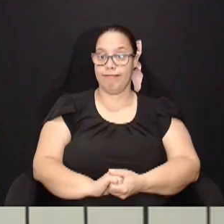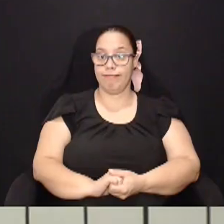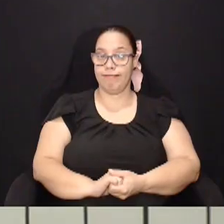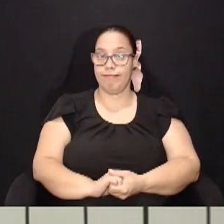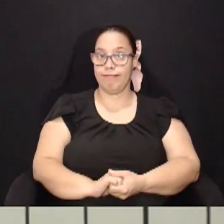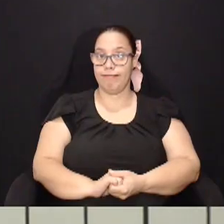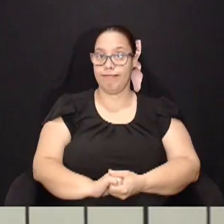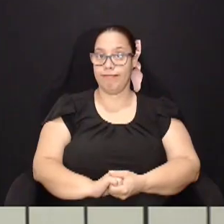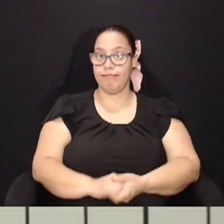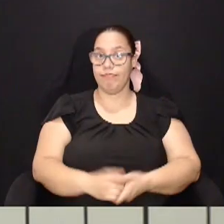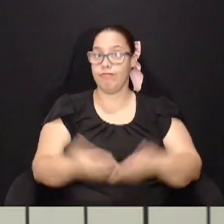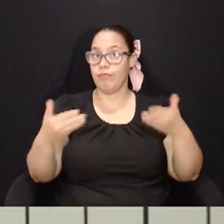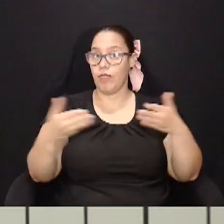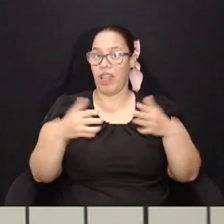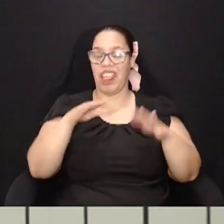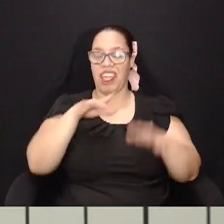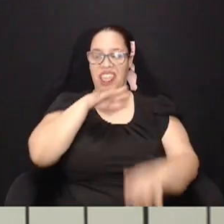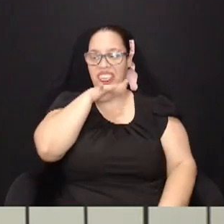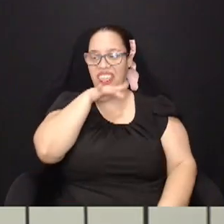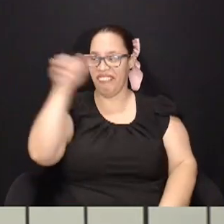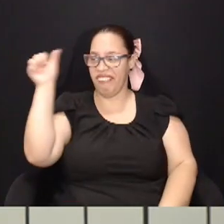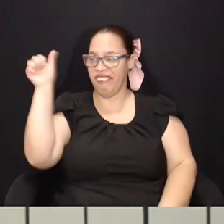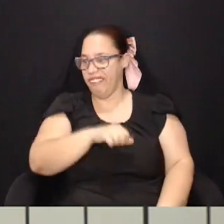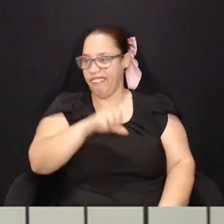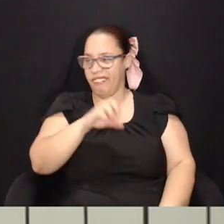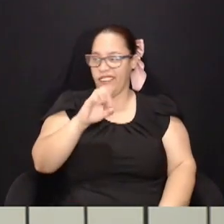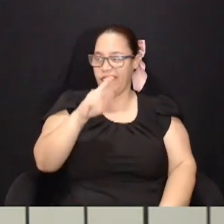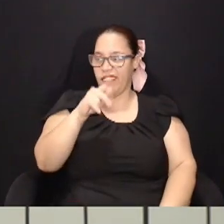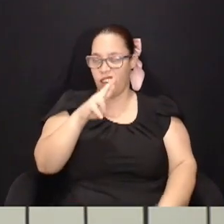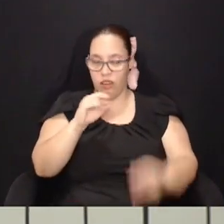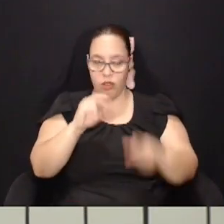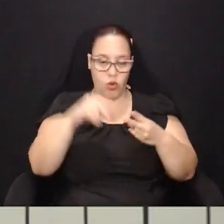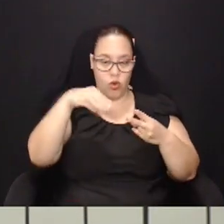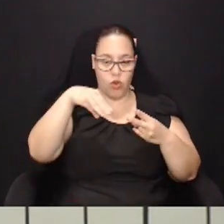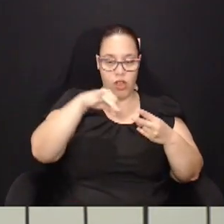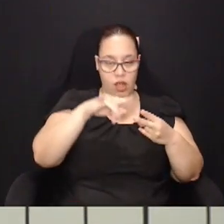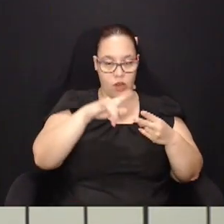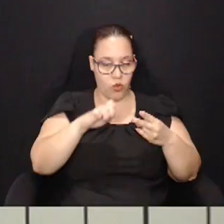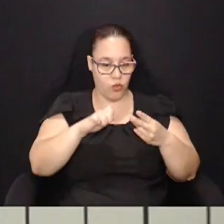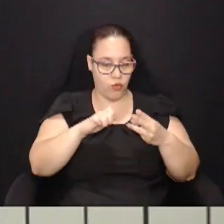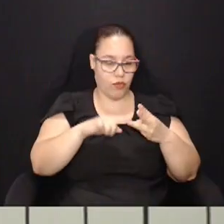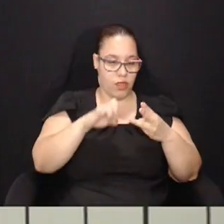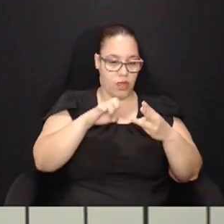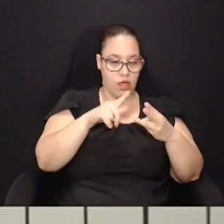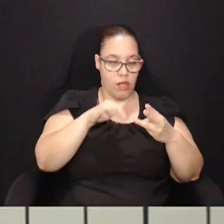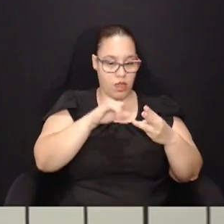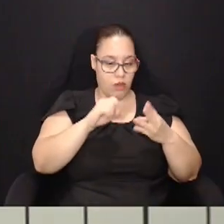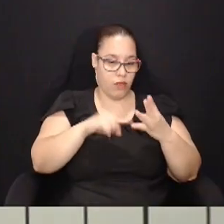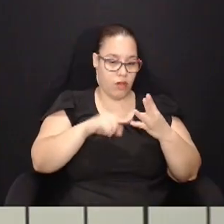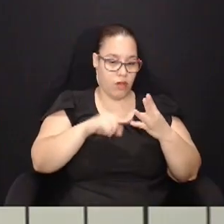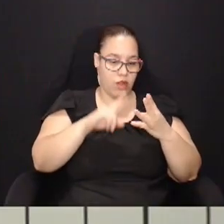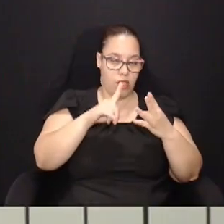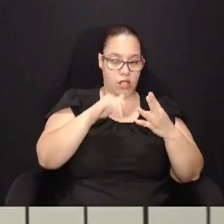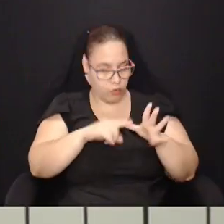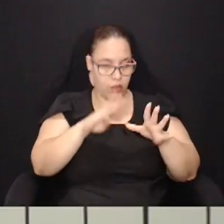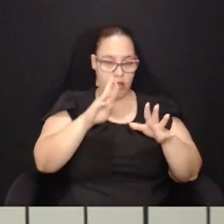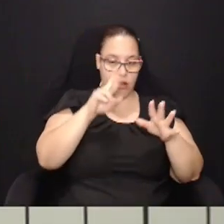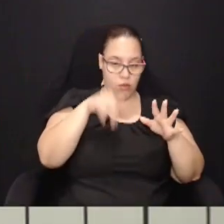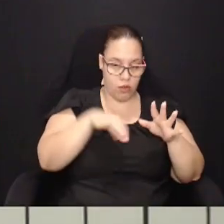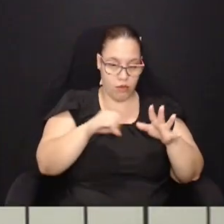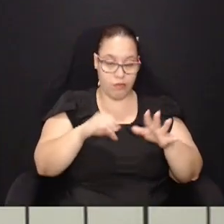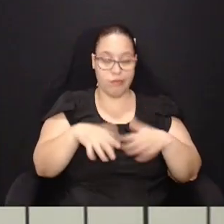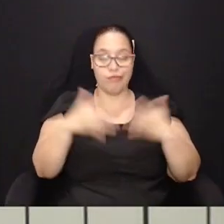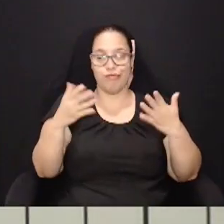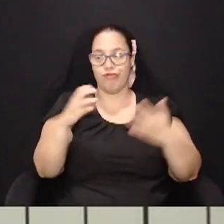Atuação horrorosa, do Rodrigo Souza, do Meia Elvis, dos atacantes Diego Tavares, Bruno Lopes, e aí o